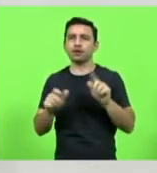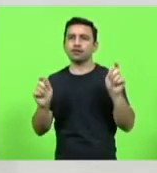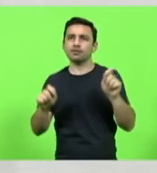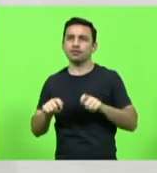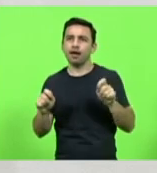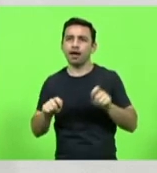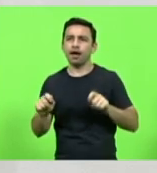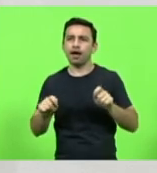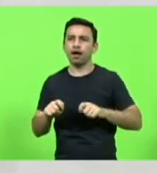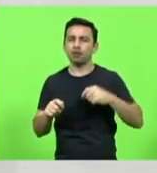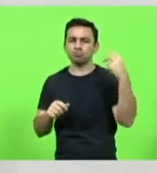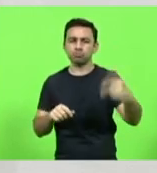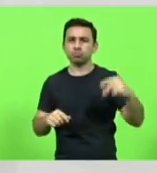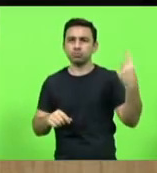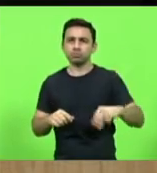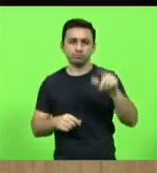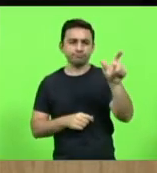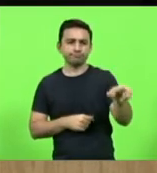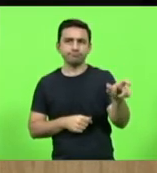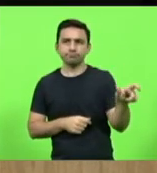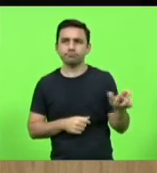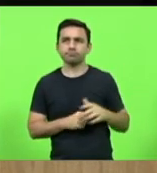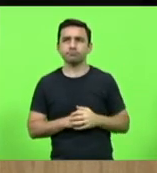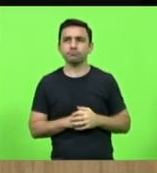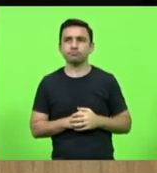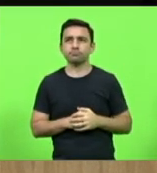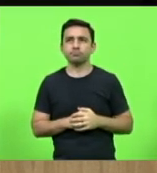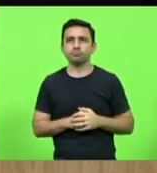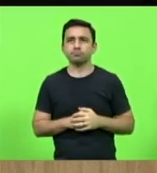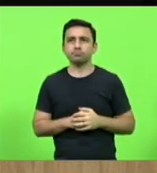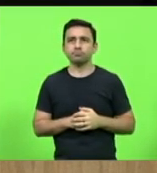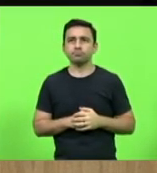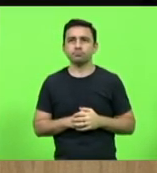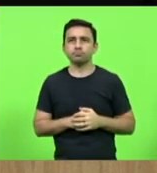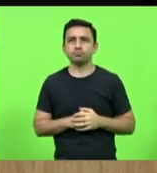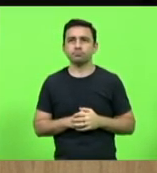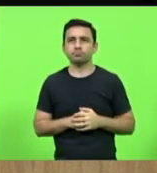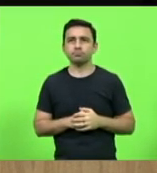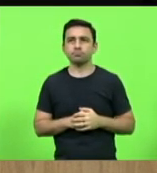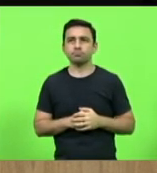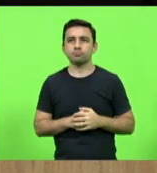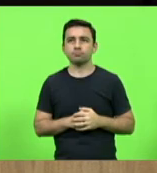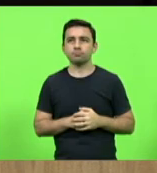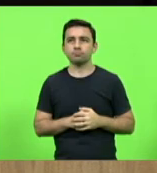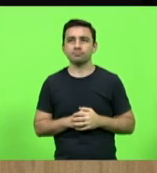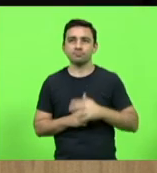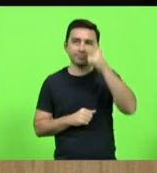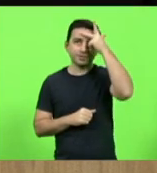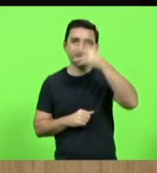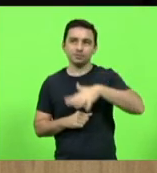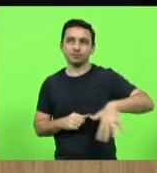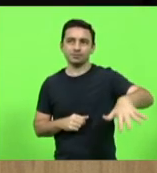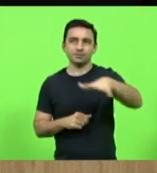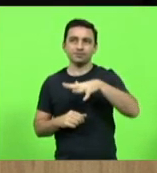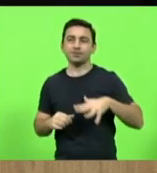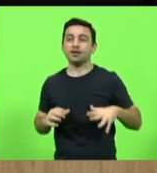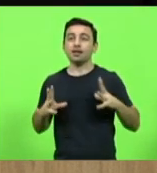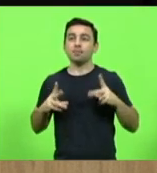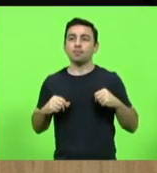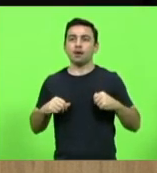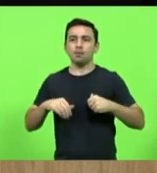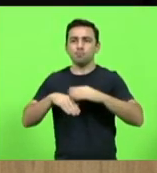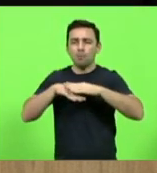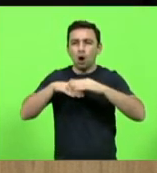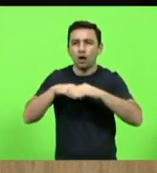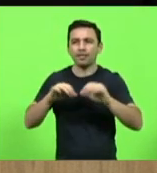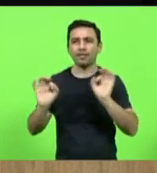em quem é independente, em quem não limpa a bota, em quem pede voto